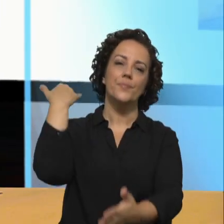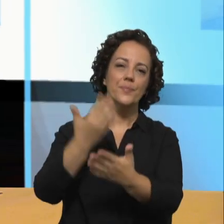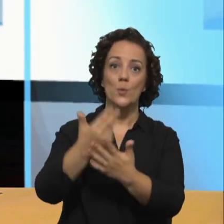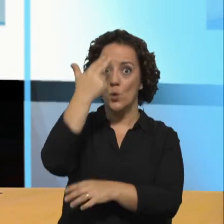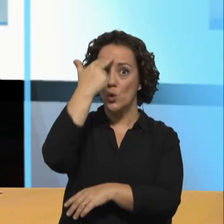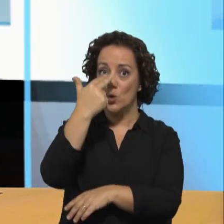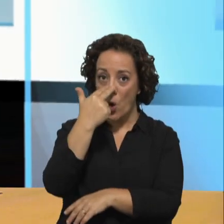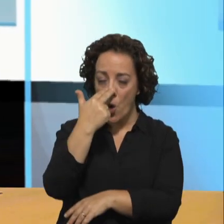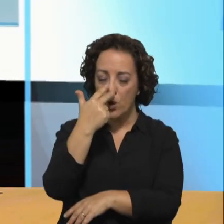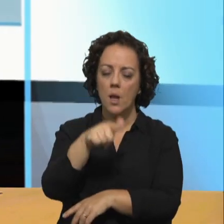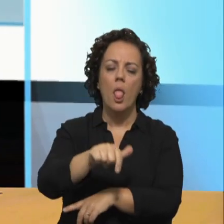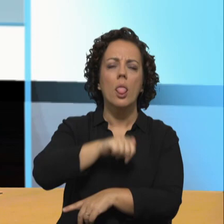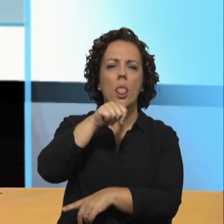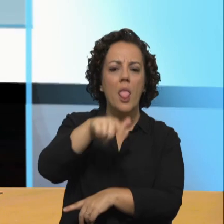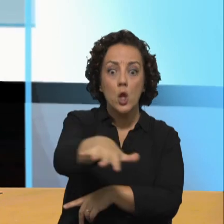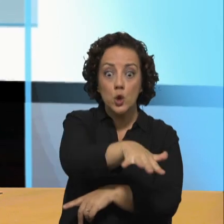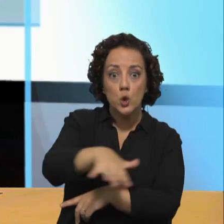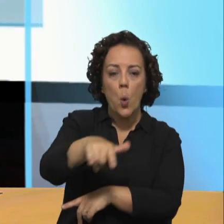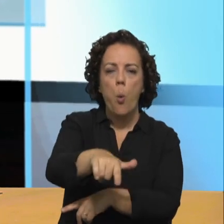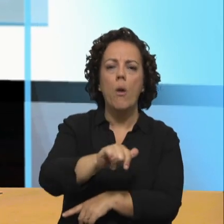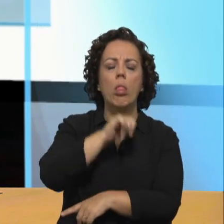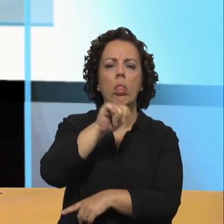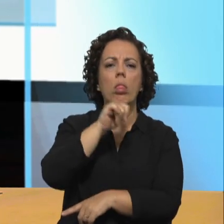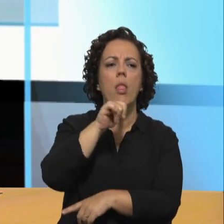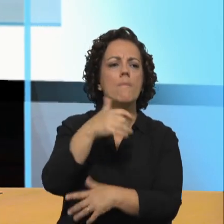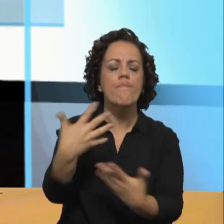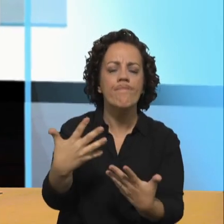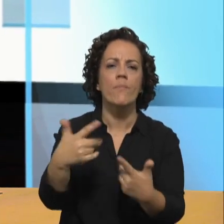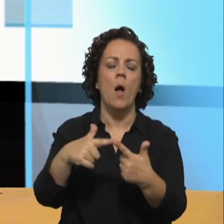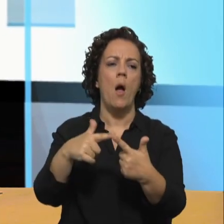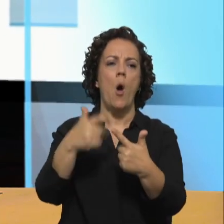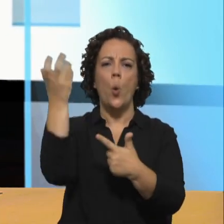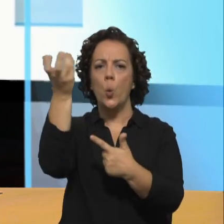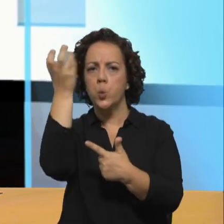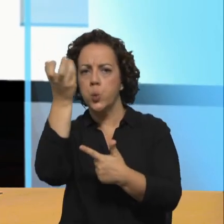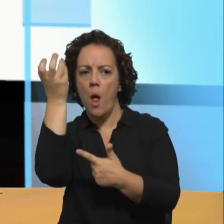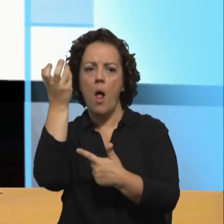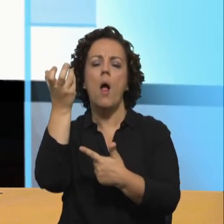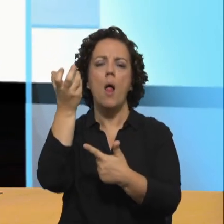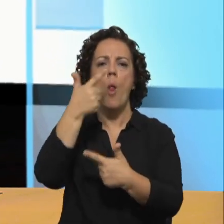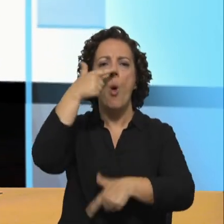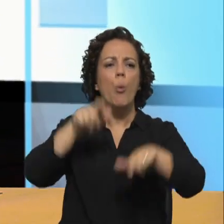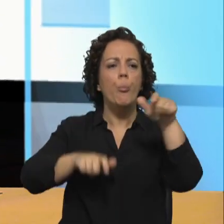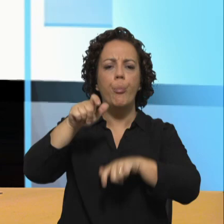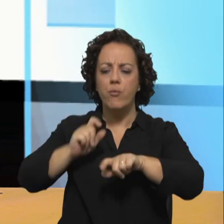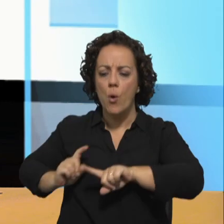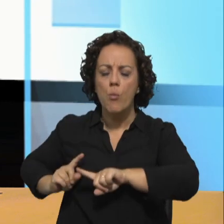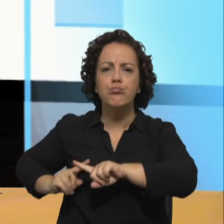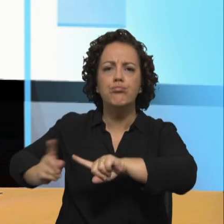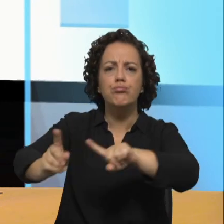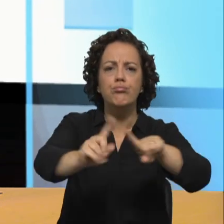permanente intercâmbio cultural, mas também bélico, entre os diferentes povos